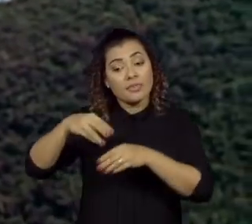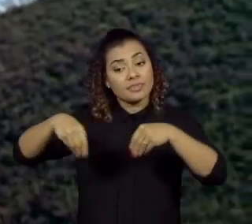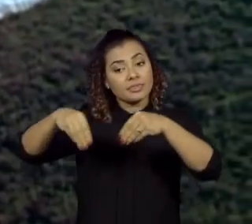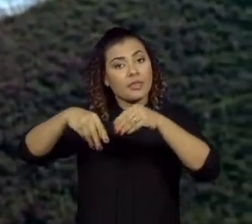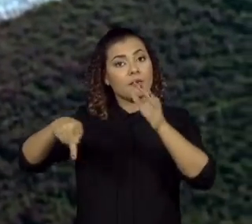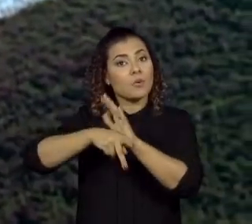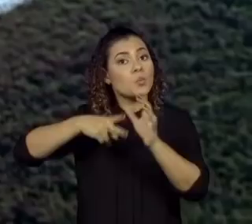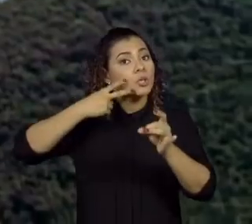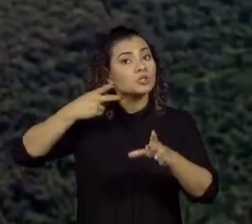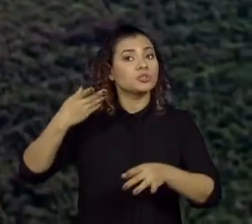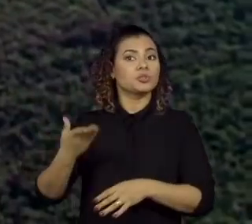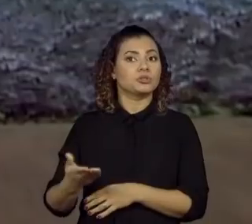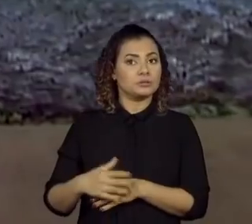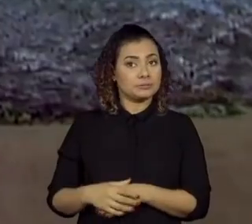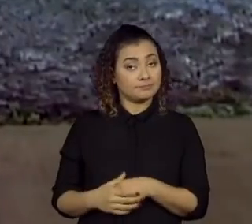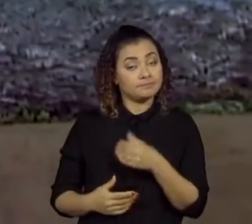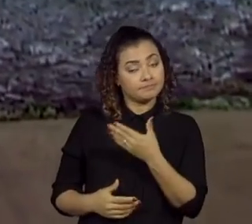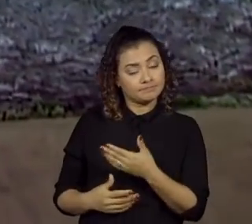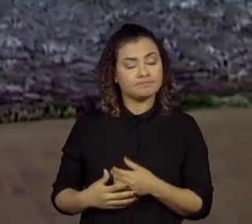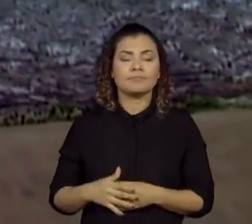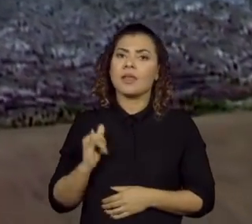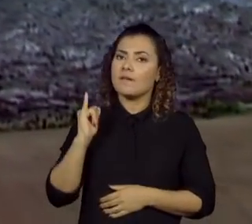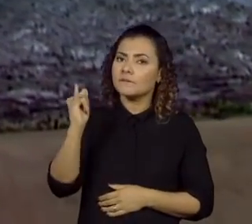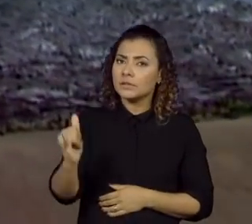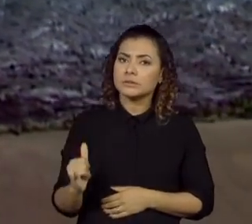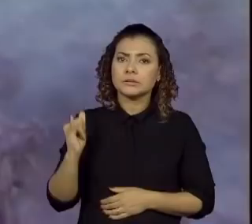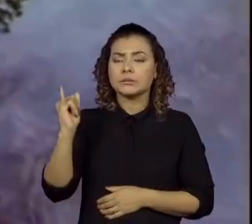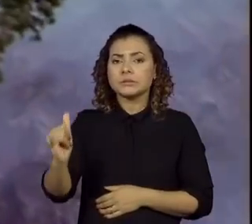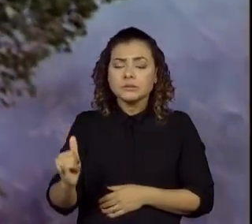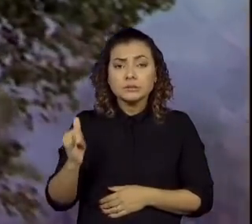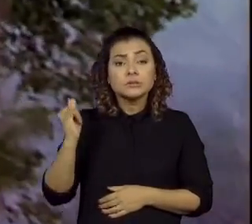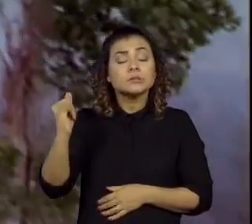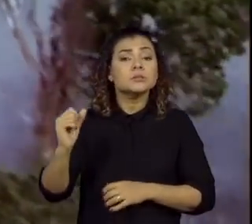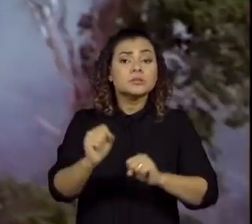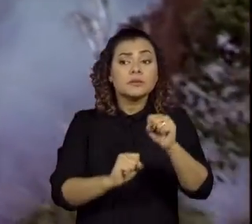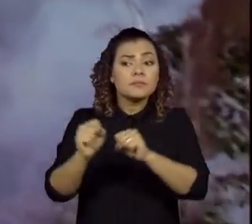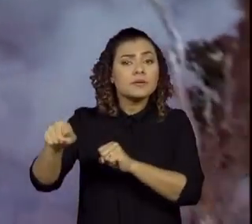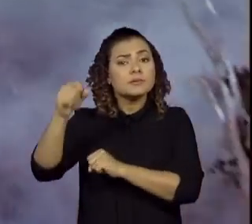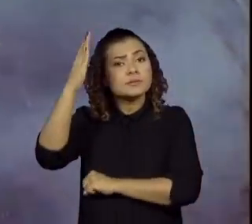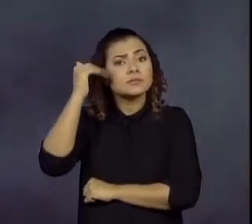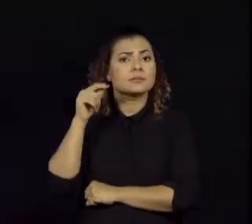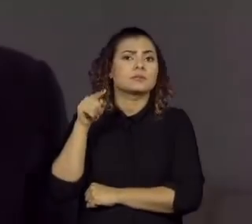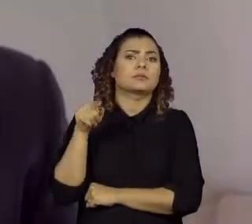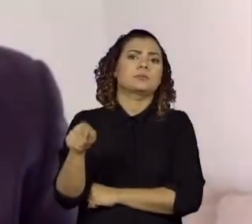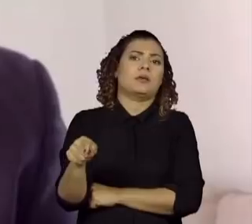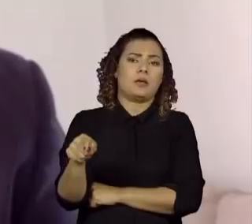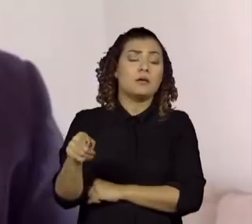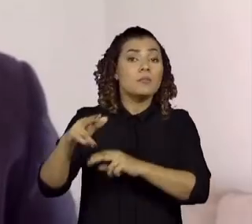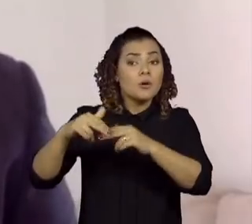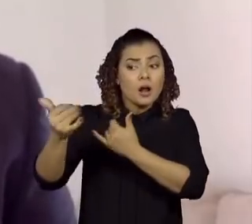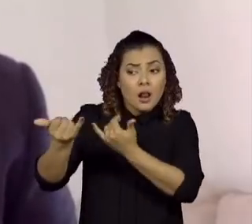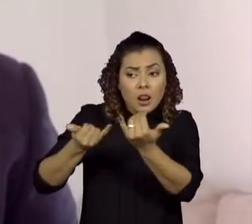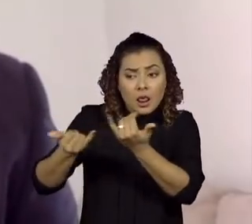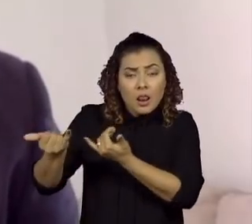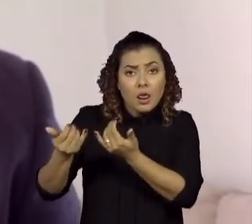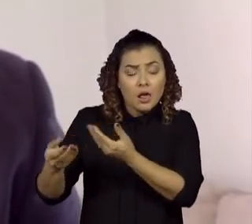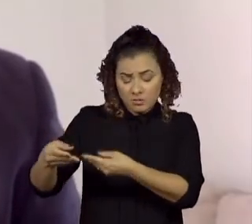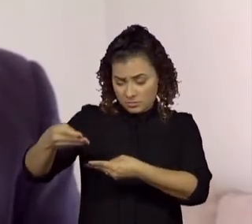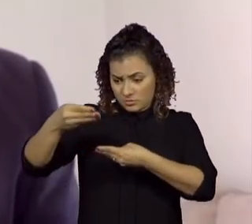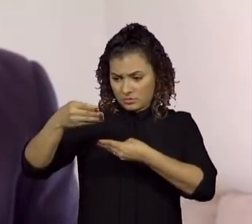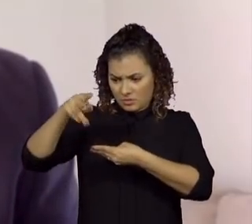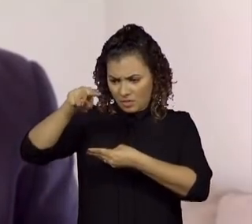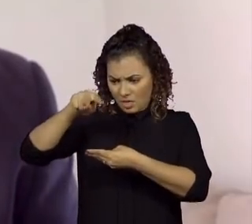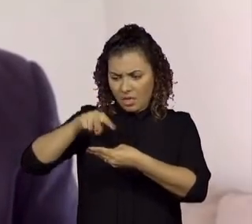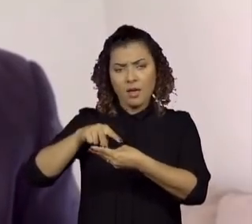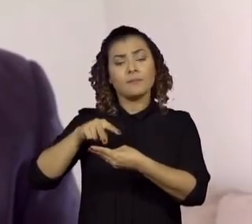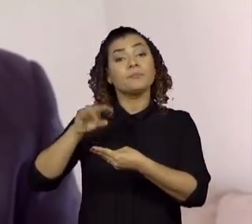indígenas e como também a empresa estava envolvida nisso. Mas pelas informações que foram nos repassadas pelo